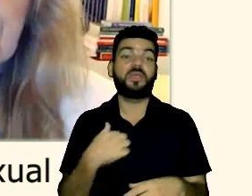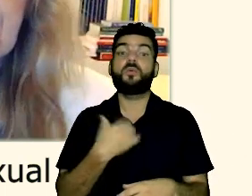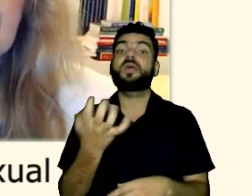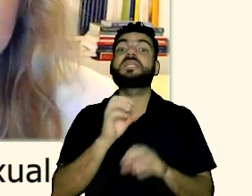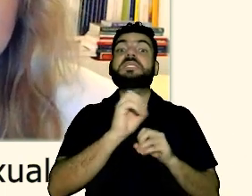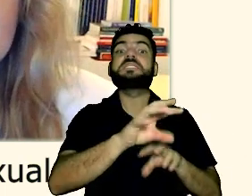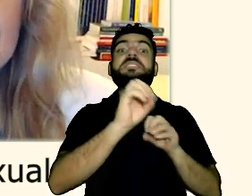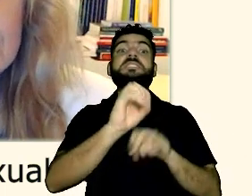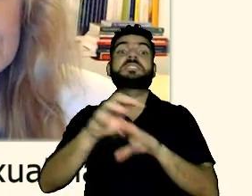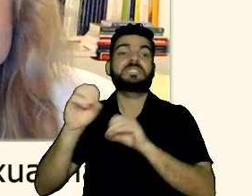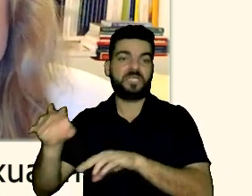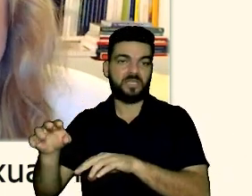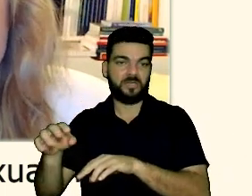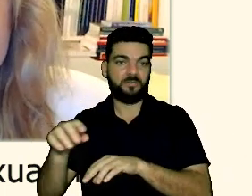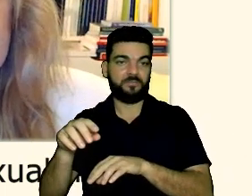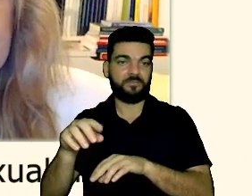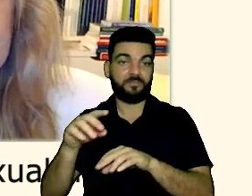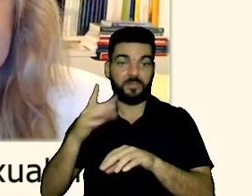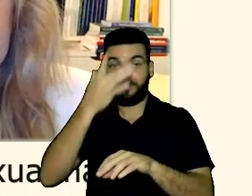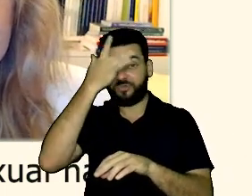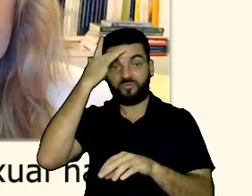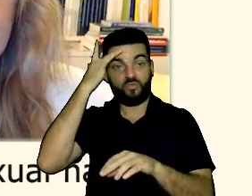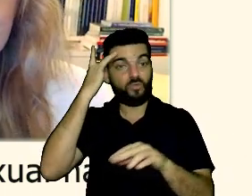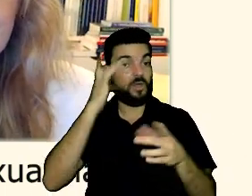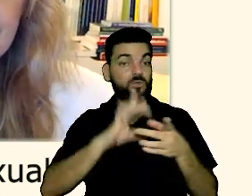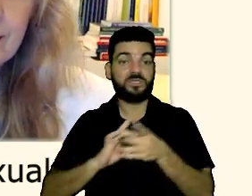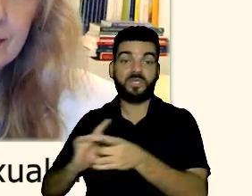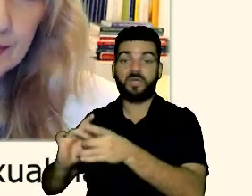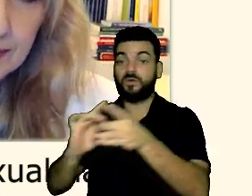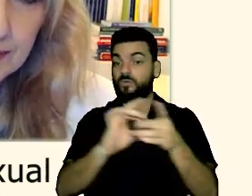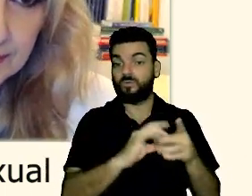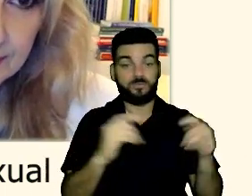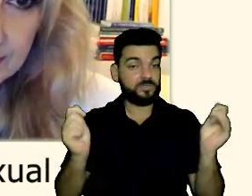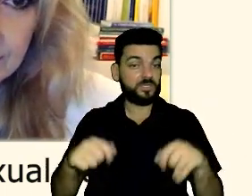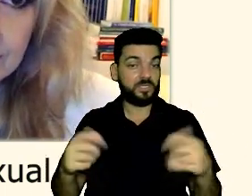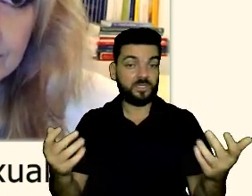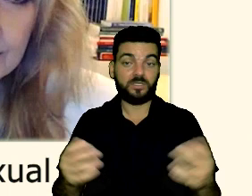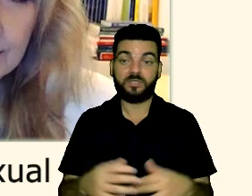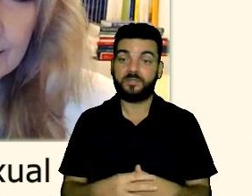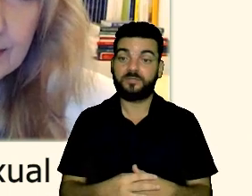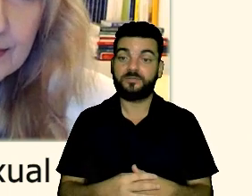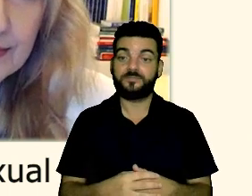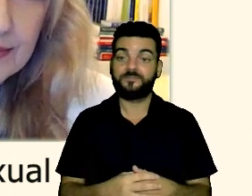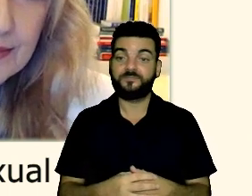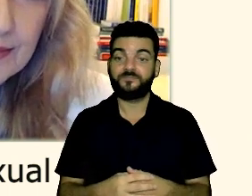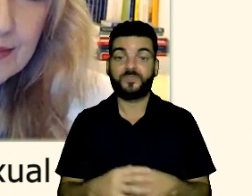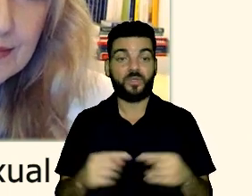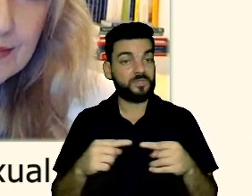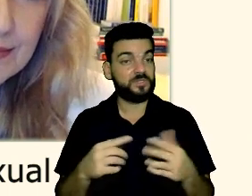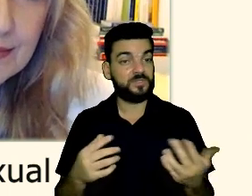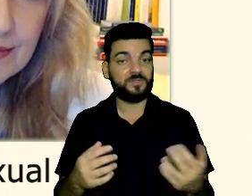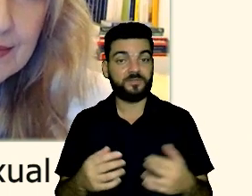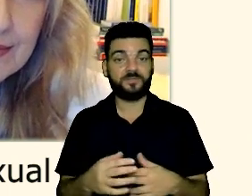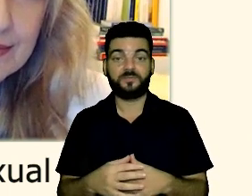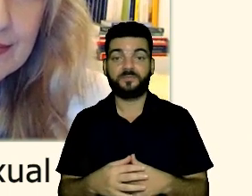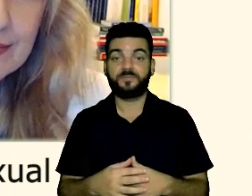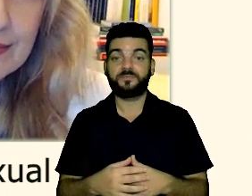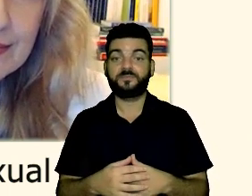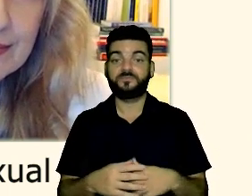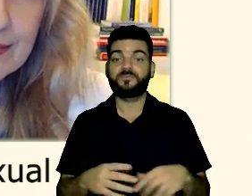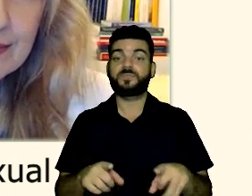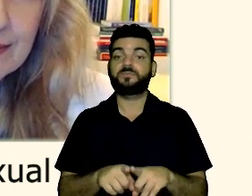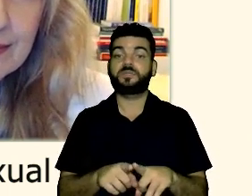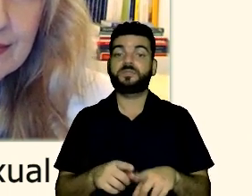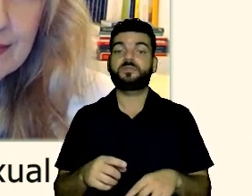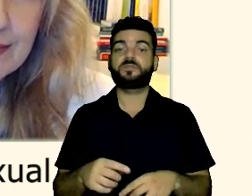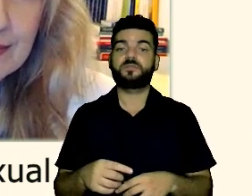não é um papel de caça-bruxas, de procurar o culpado, de já tentar punir o agressor, mas sim de tentar entender a situação e